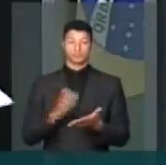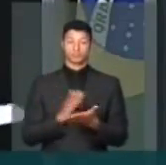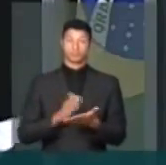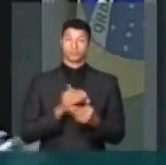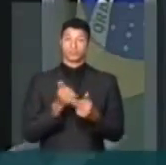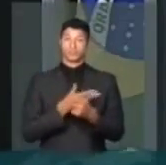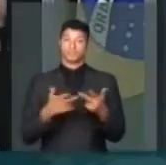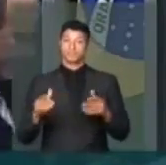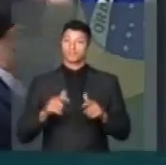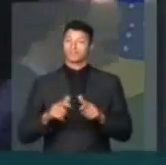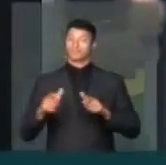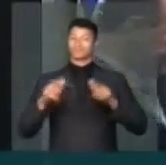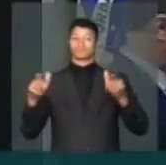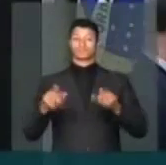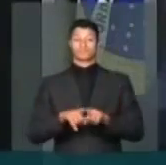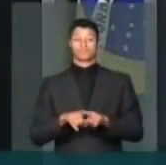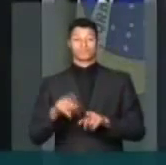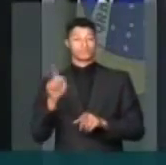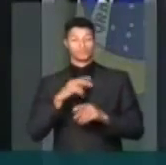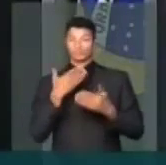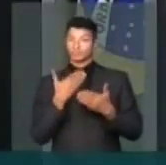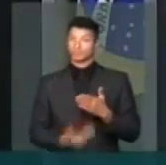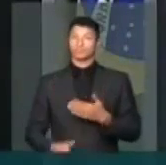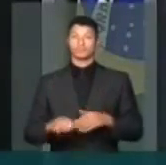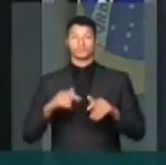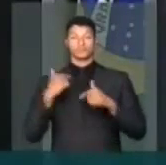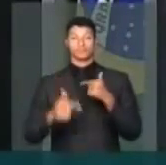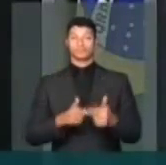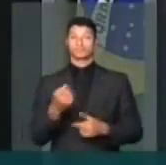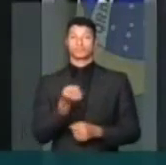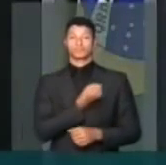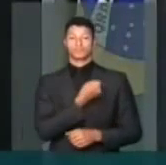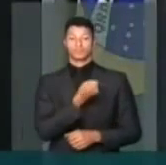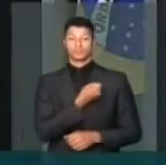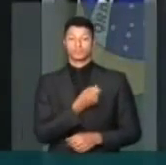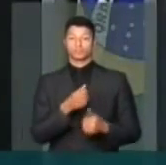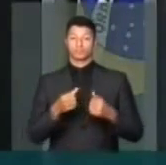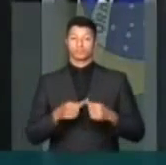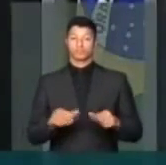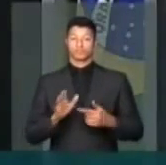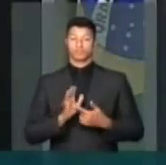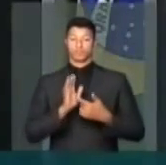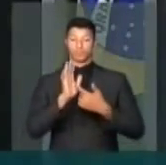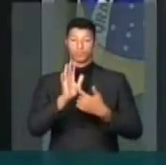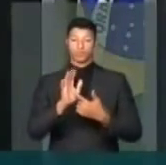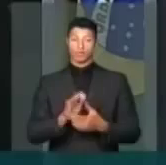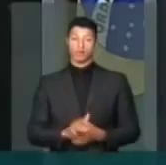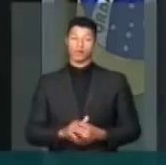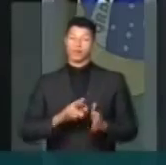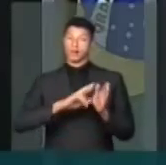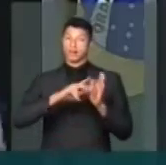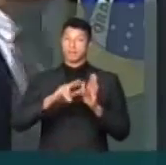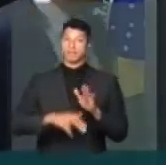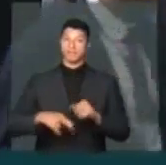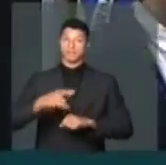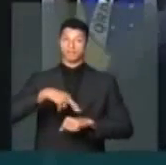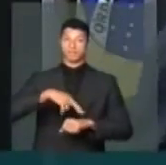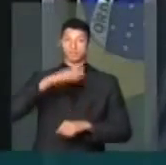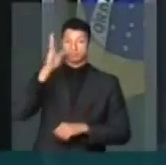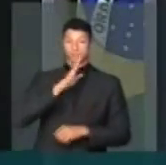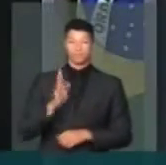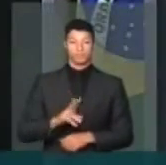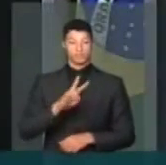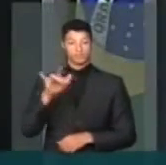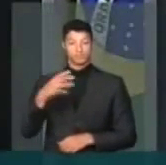alguma coisa de crescimento e de não perder empregos, como o número estão se mostrando. Diversas regiões do Brasil